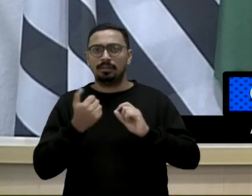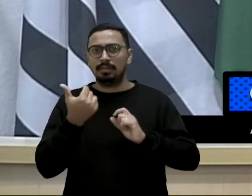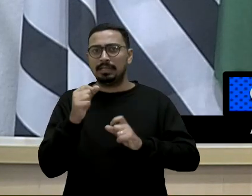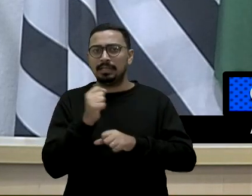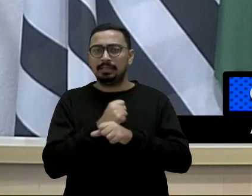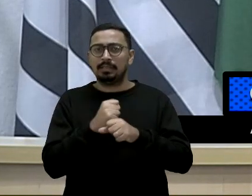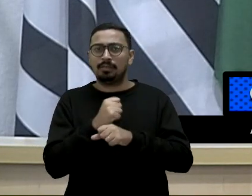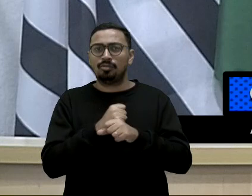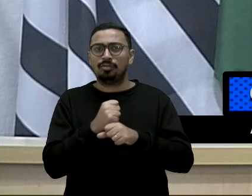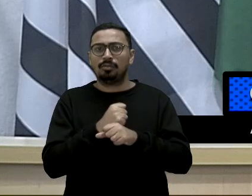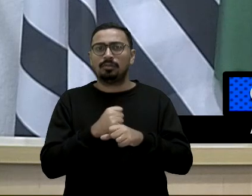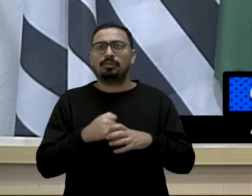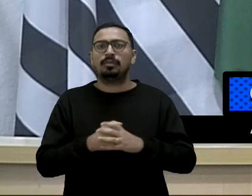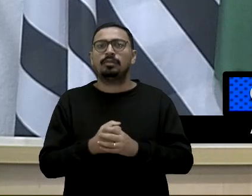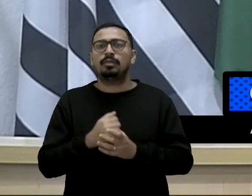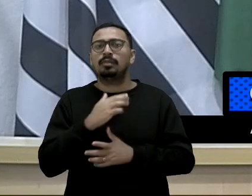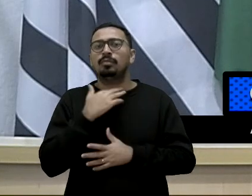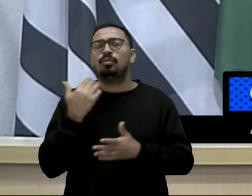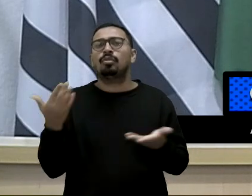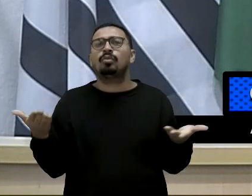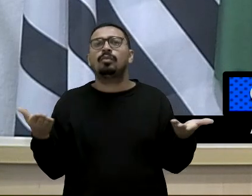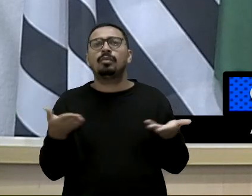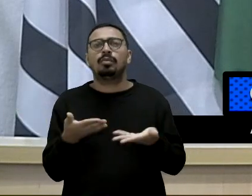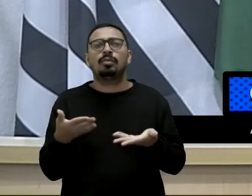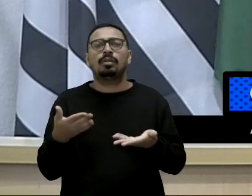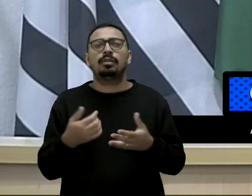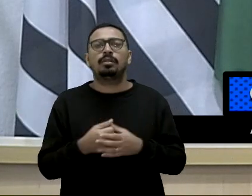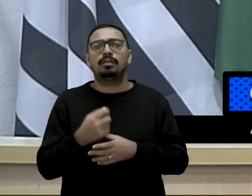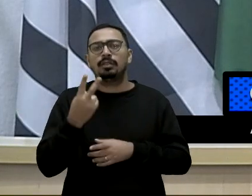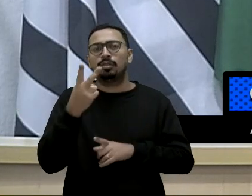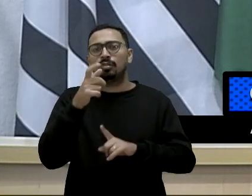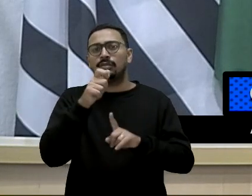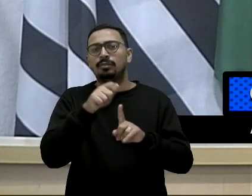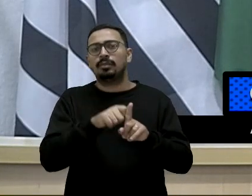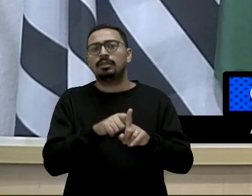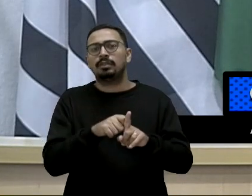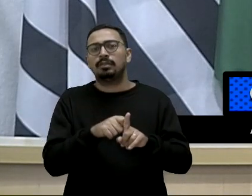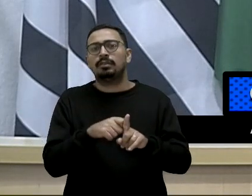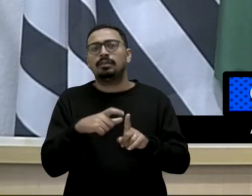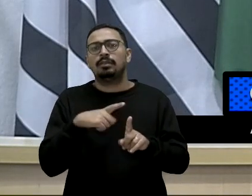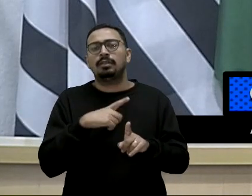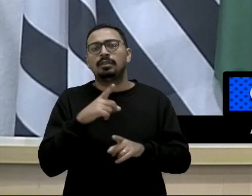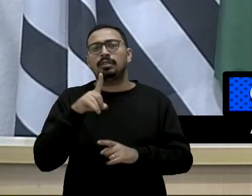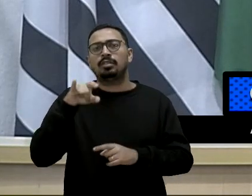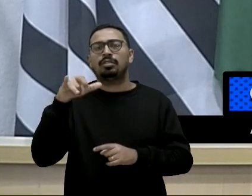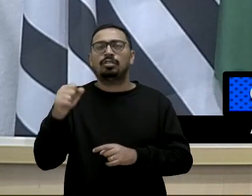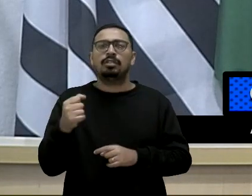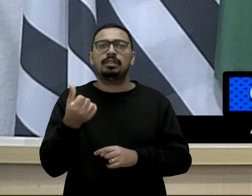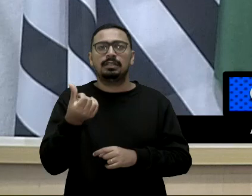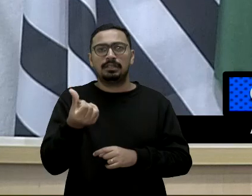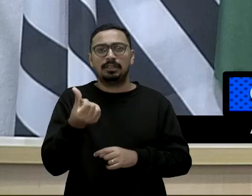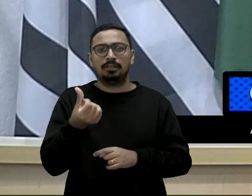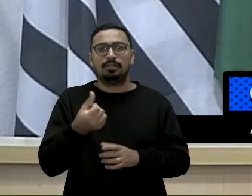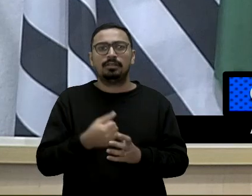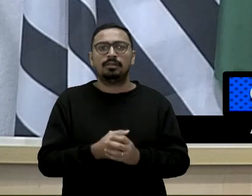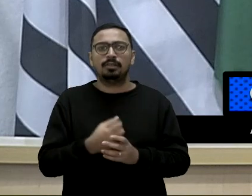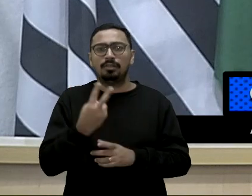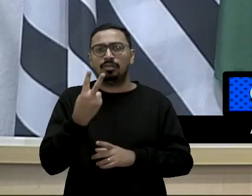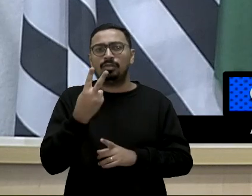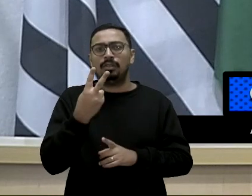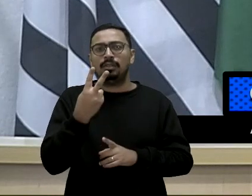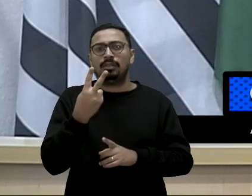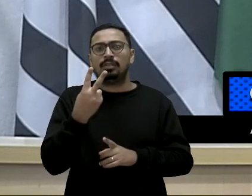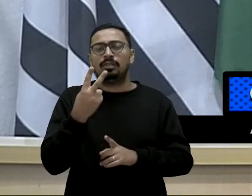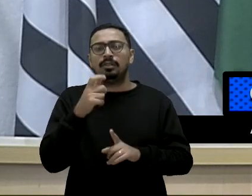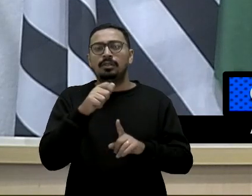anos. E ela morreu agora, tem 2 meses. Vai fazer agora, dia 6 do mês que vem, faz 2 meses. É